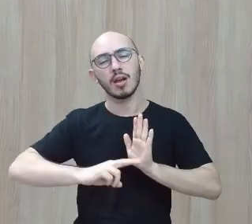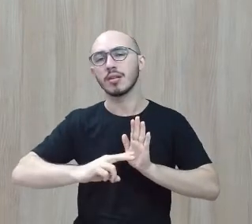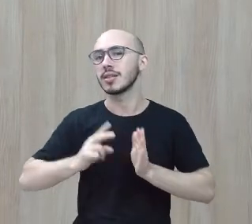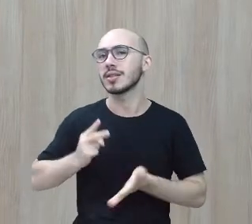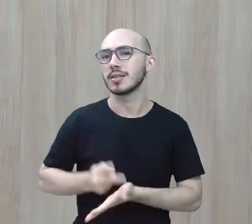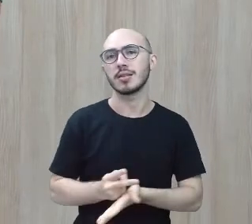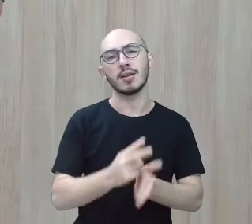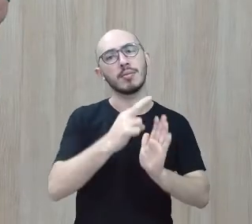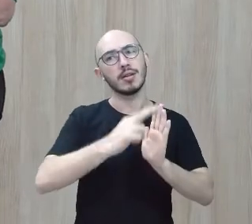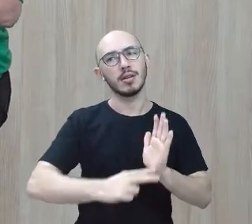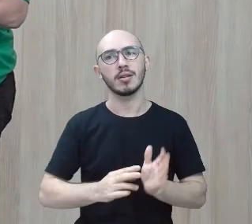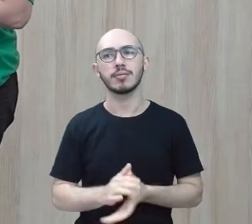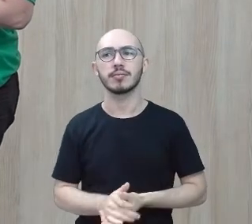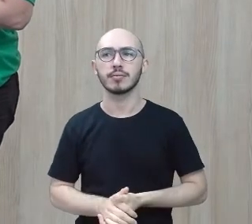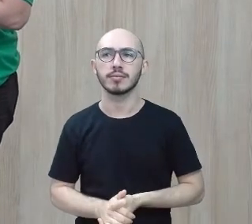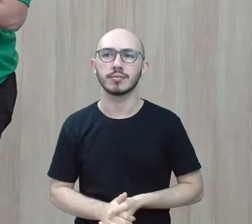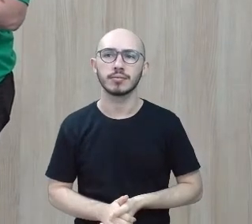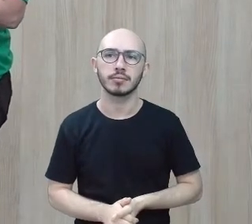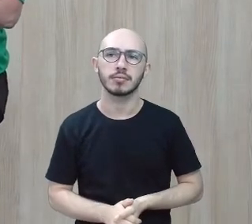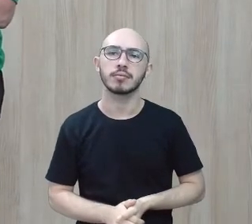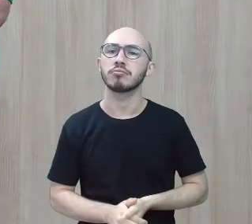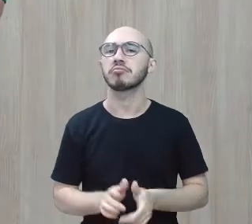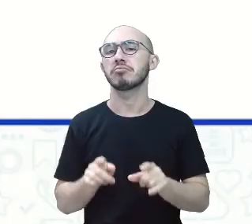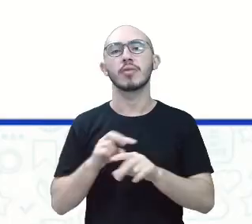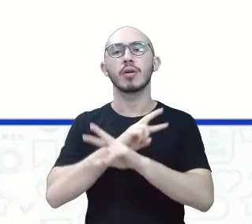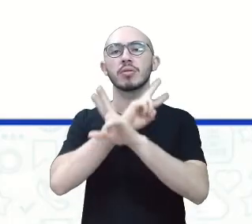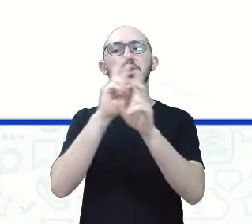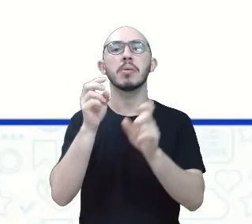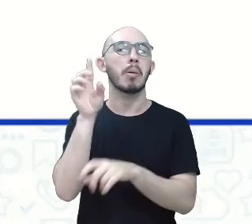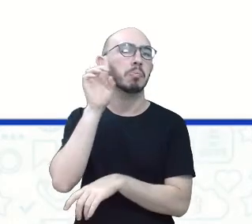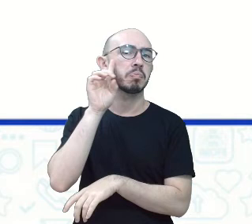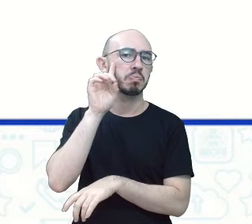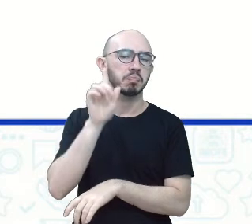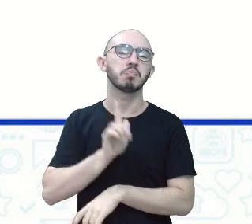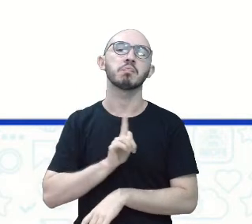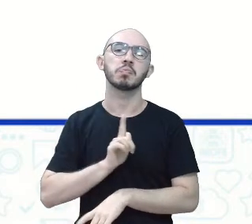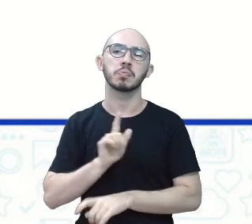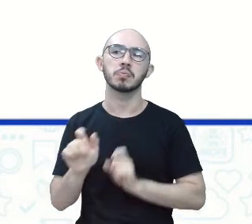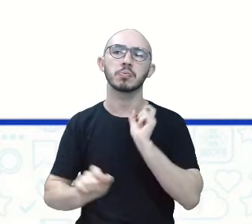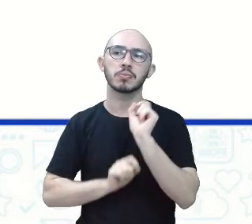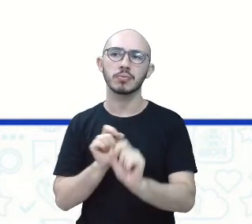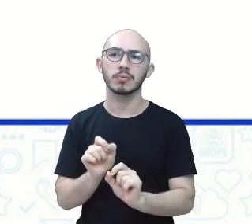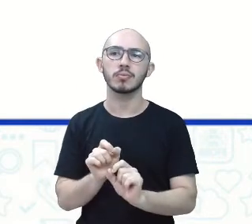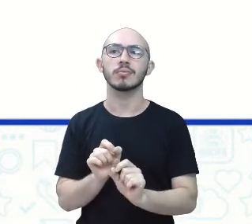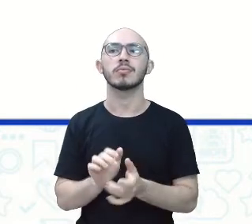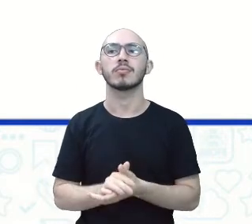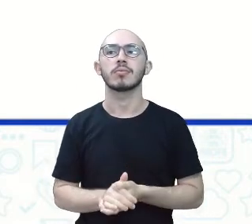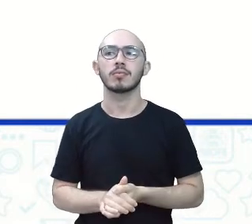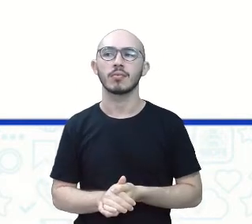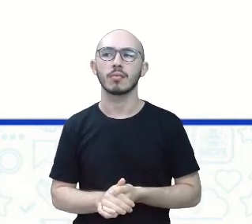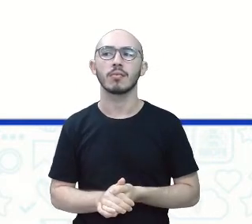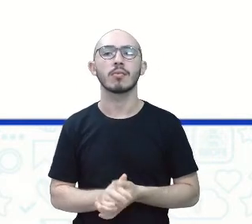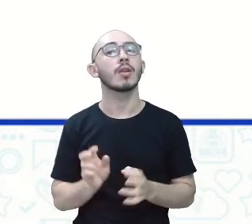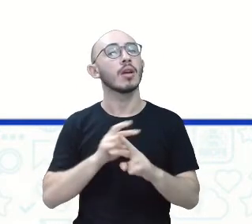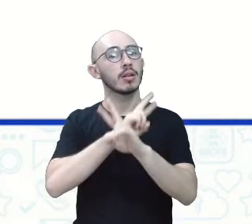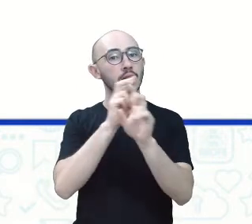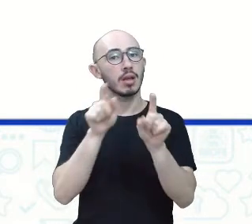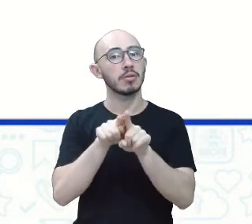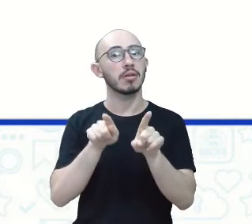leiam. Se abordou temas do cotidiano, também os deixou de lado para atingir